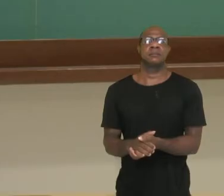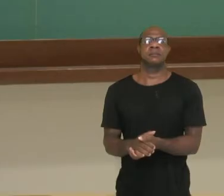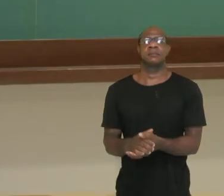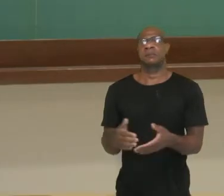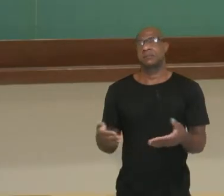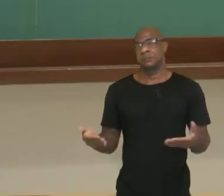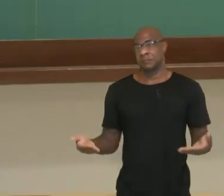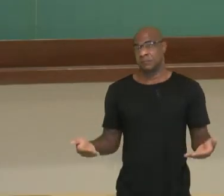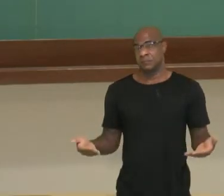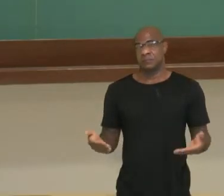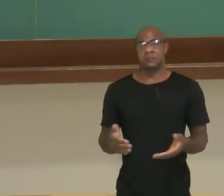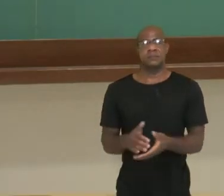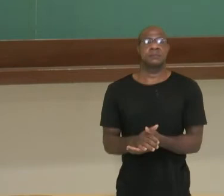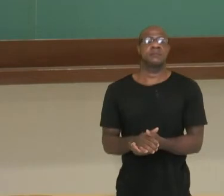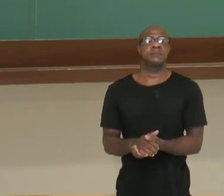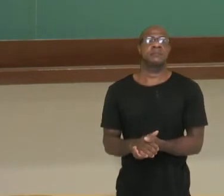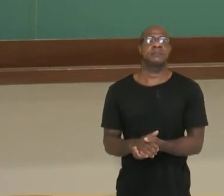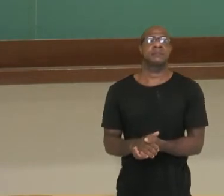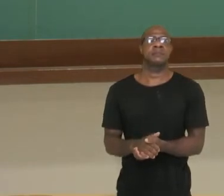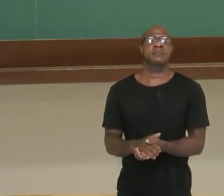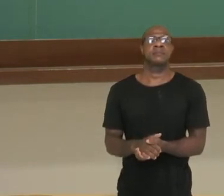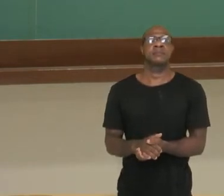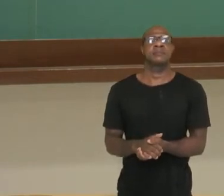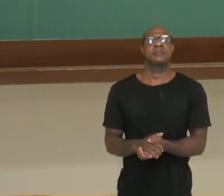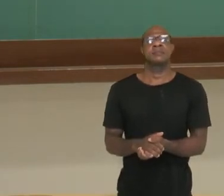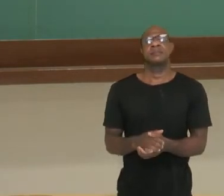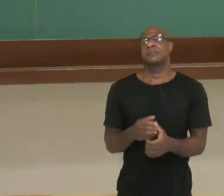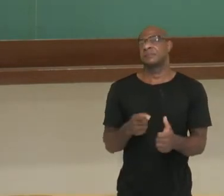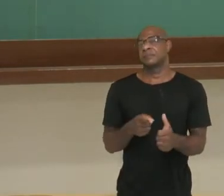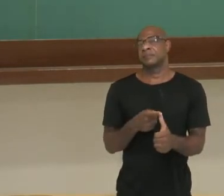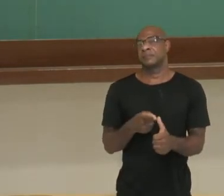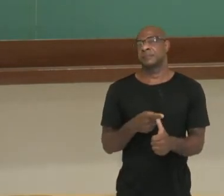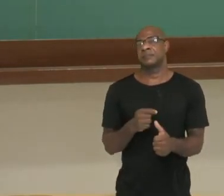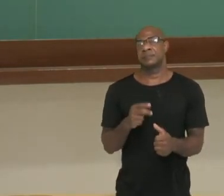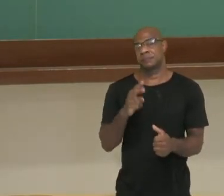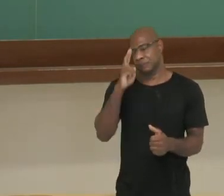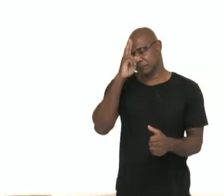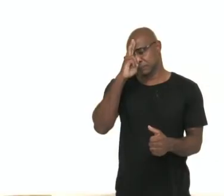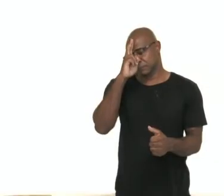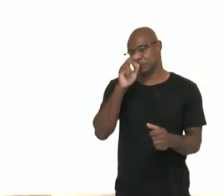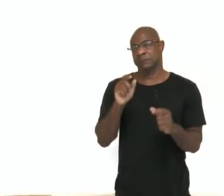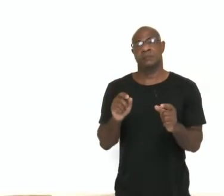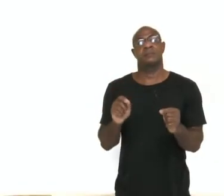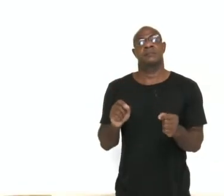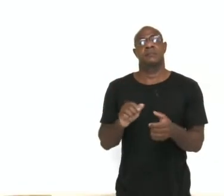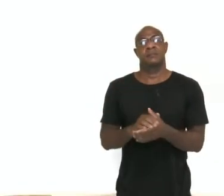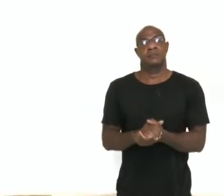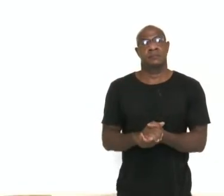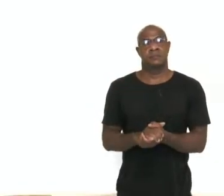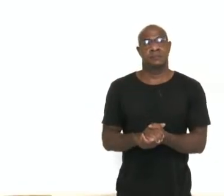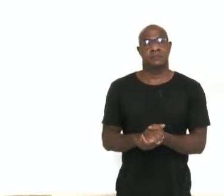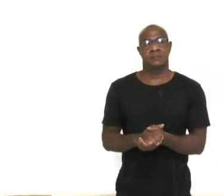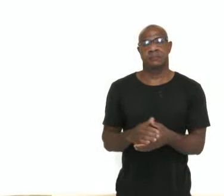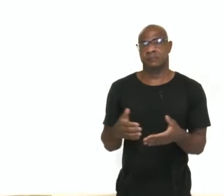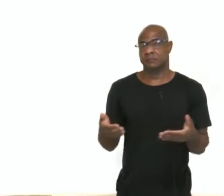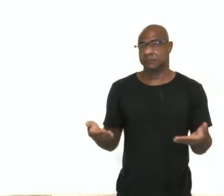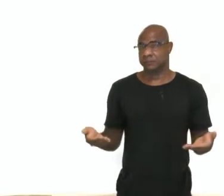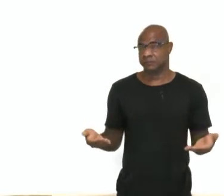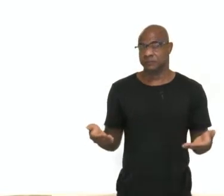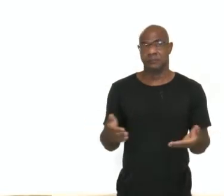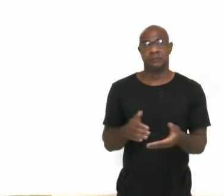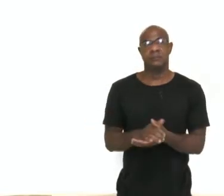Então vamos lá, gente, olha só. Primeira coisa, vamos lembrar que o gerador equivalente na associação em série